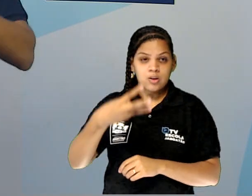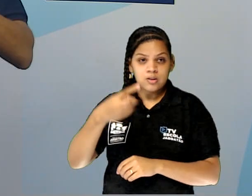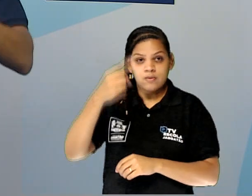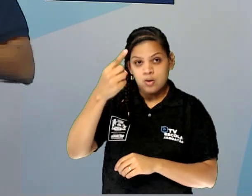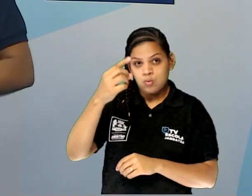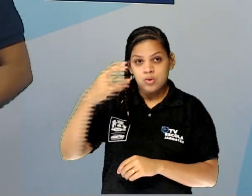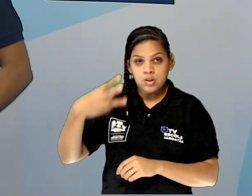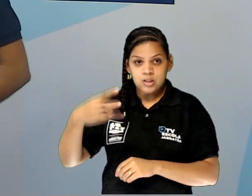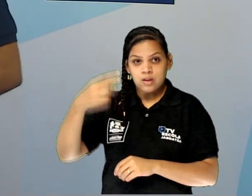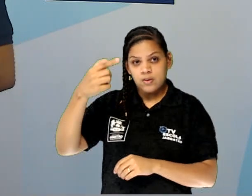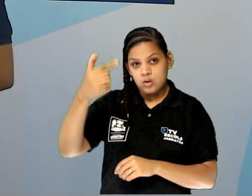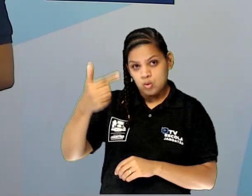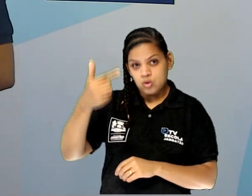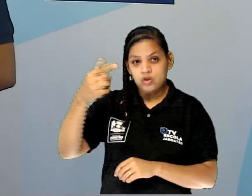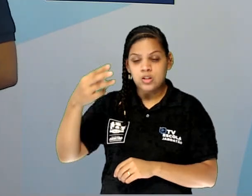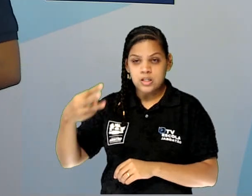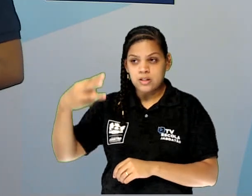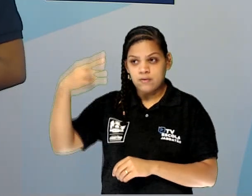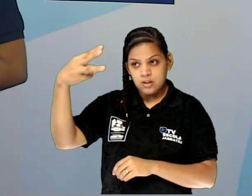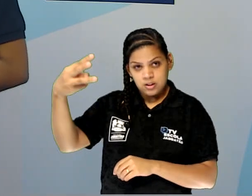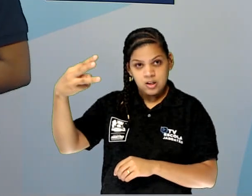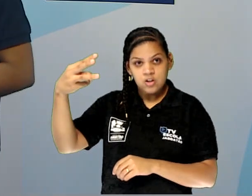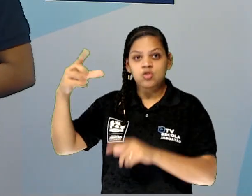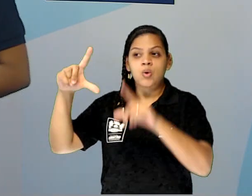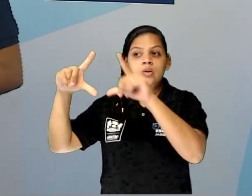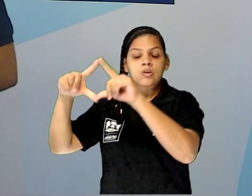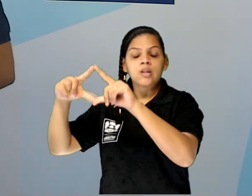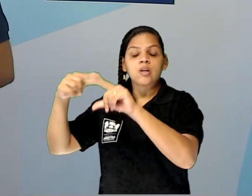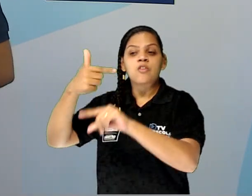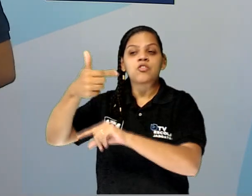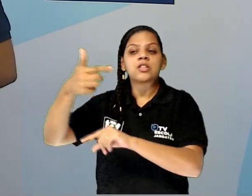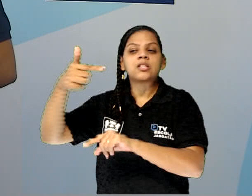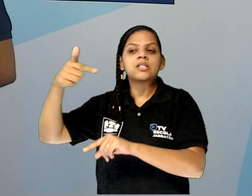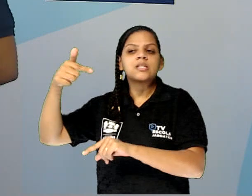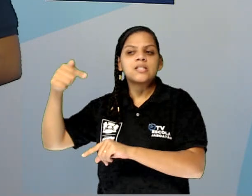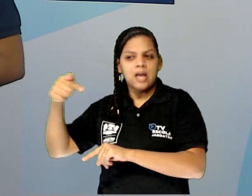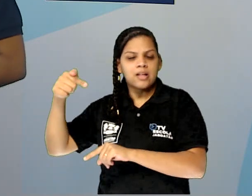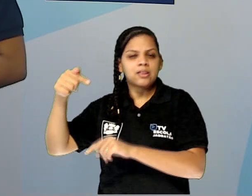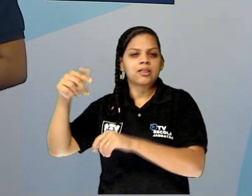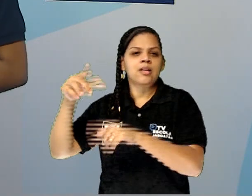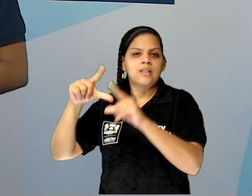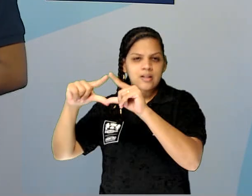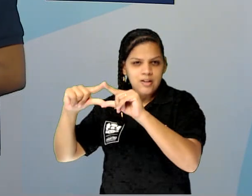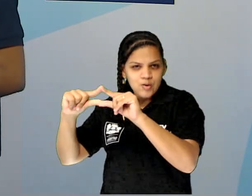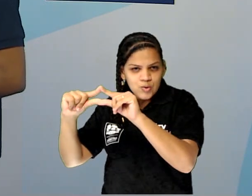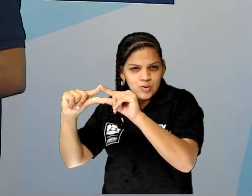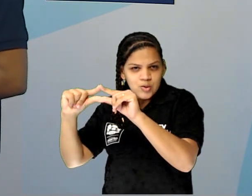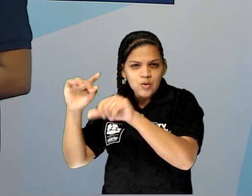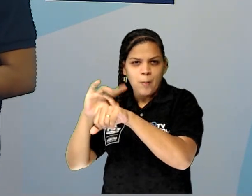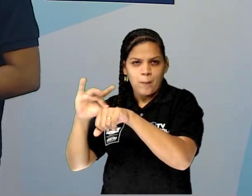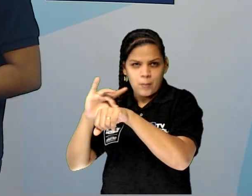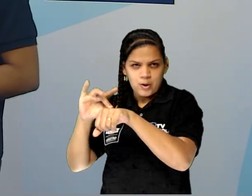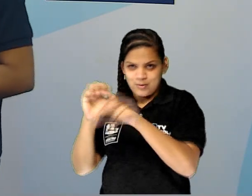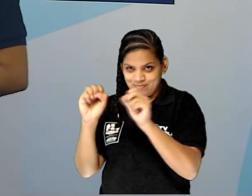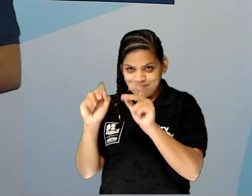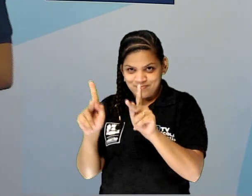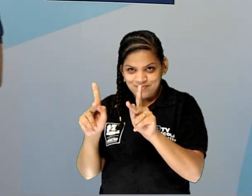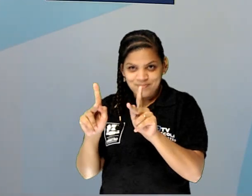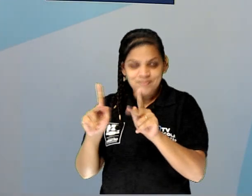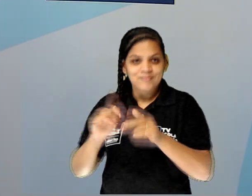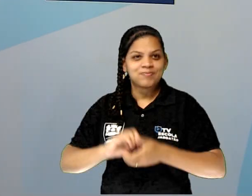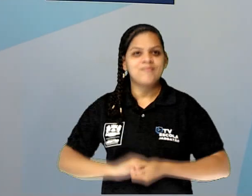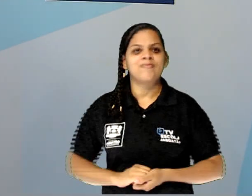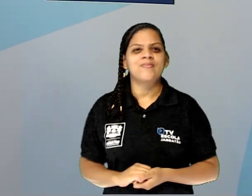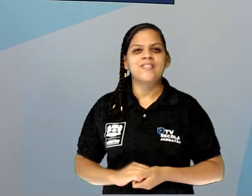3 elevado a 3, que vai dar 27. Então, tem 27 triângulos pretos. Tá ok? Então,